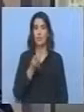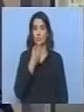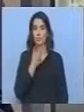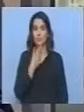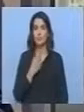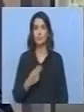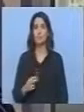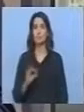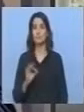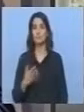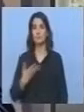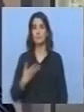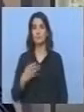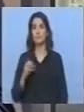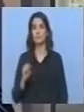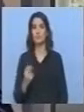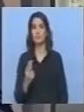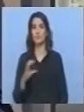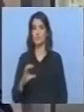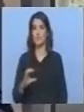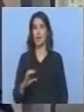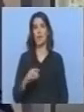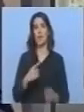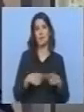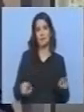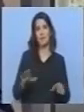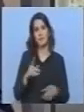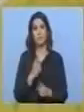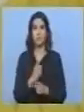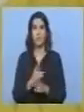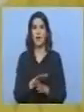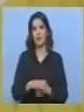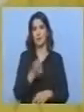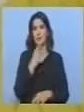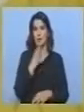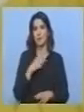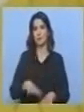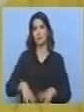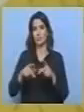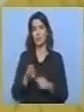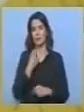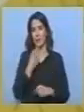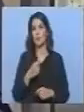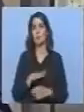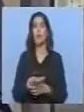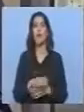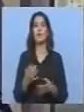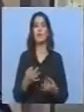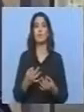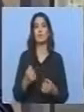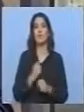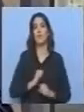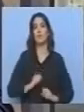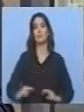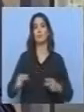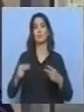C, e, portanto, são coisas distintas, mas sim, anda na área do medicamento, do desenvolvimento do medicamento, que é uma área que tem sido a minha carreira do